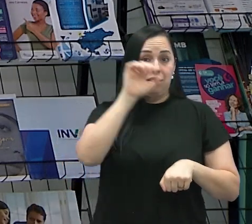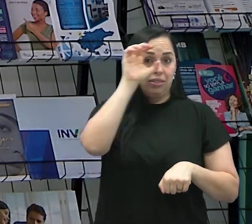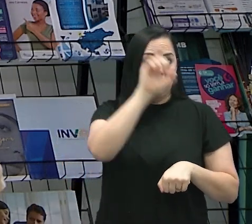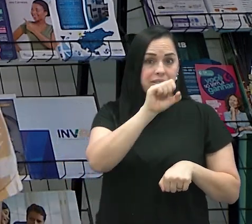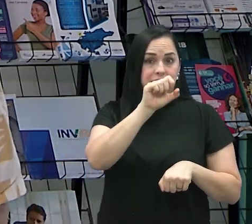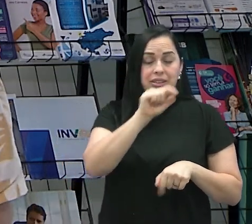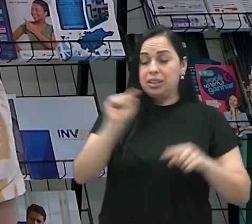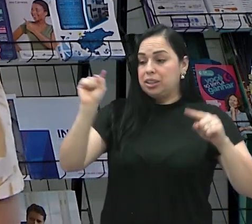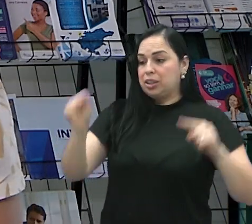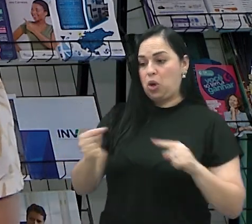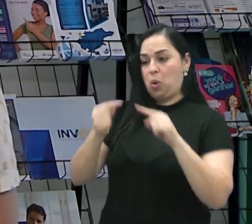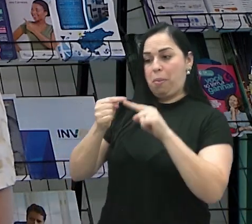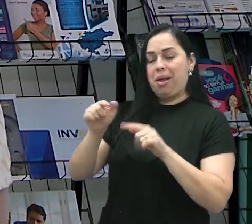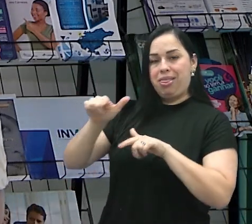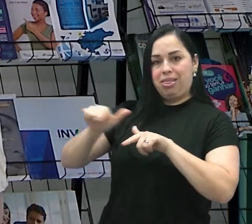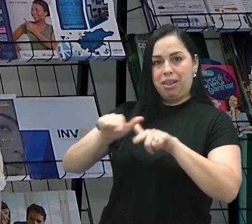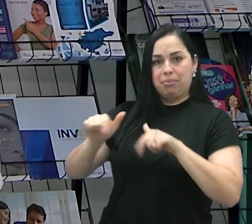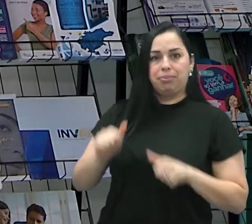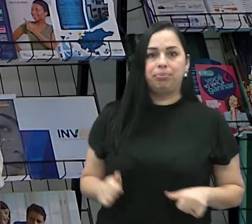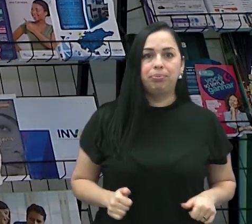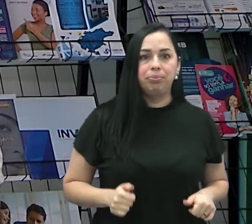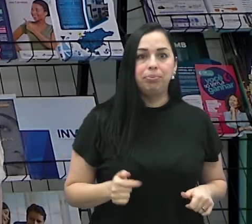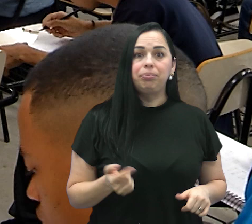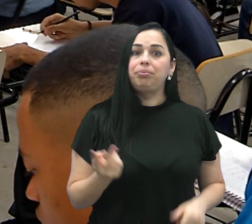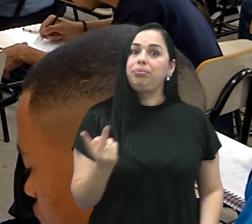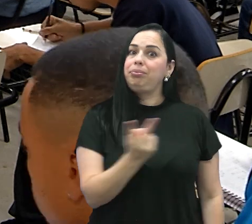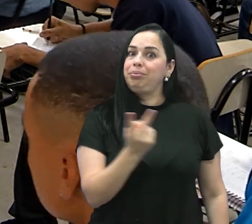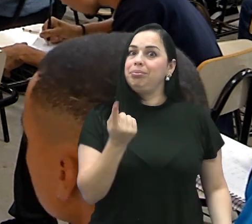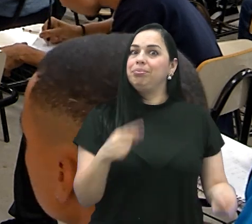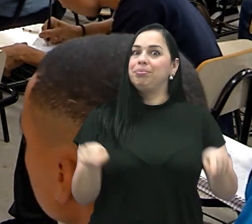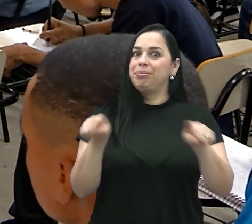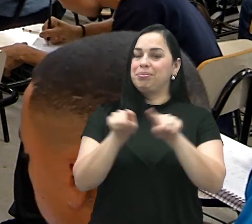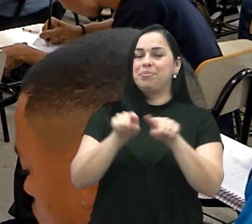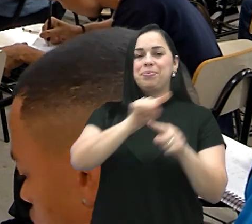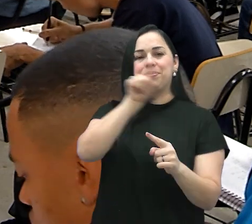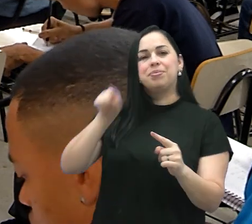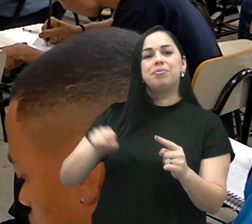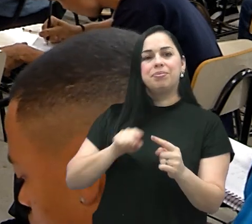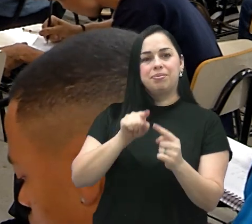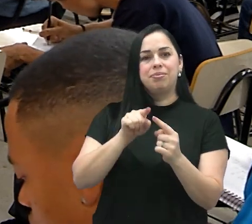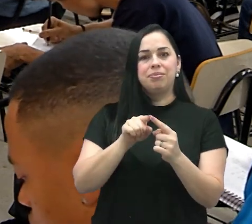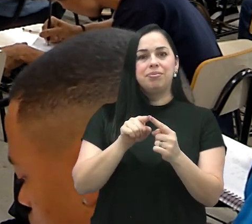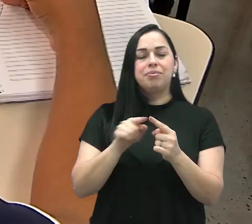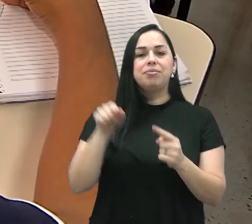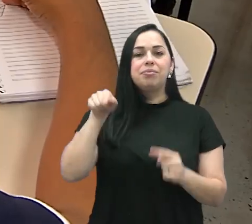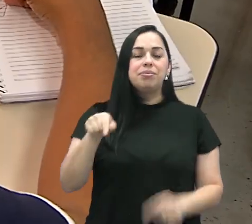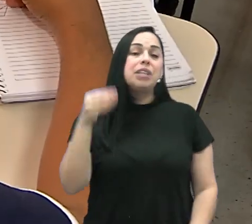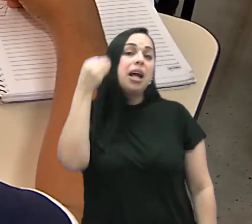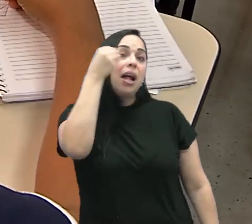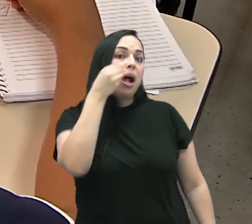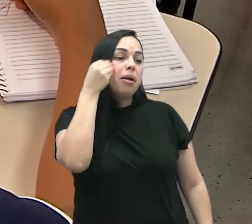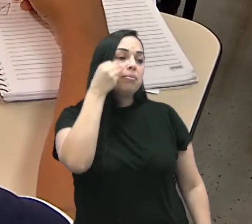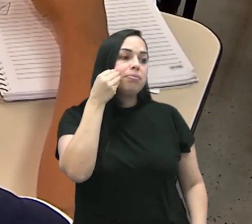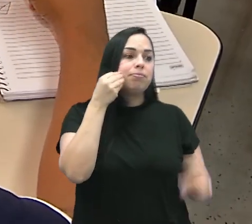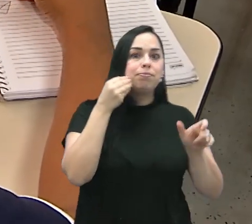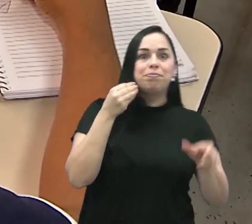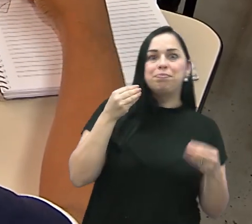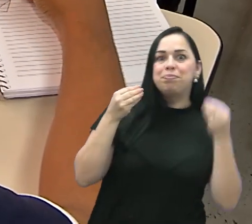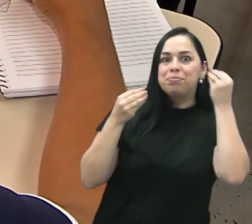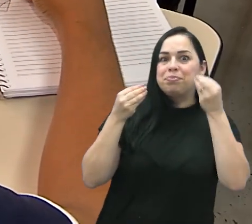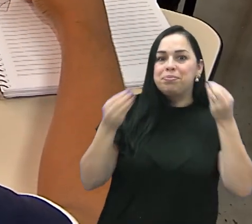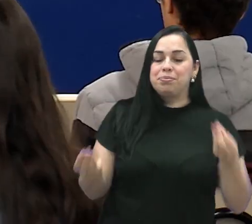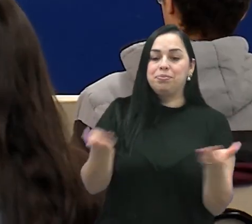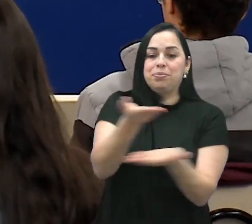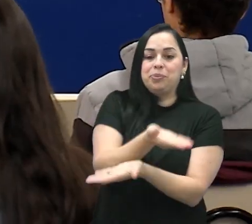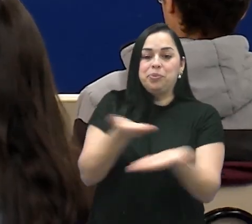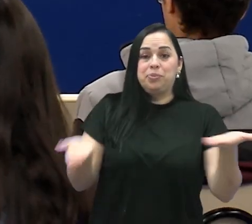nosso aluno que atenda ao que o mundo do trabalho realmente quer. A parceria tem como principal objetivo a troca de experiências entre os